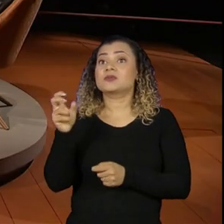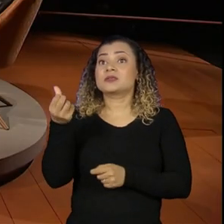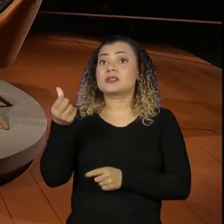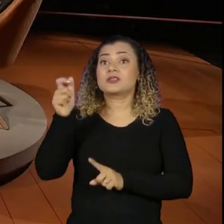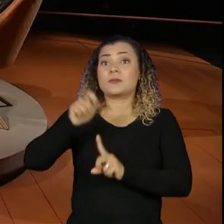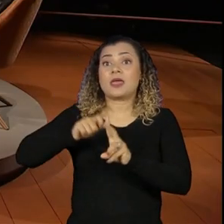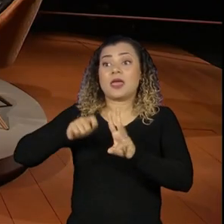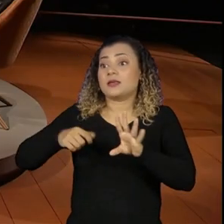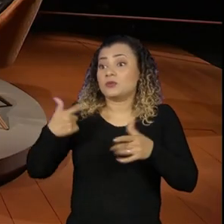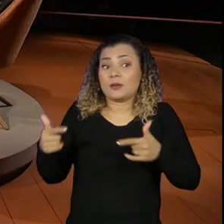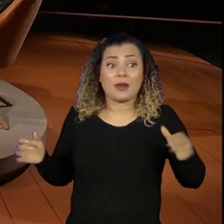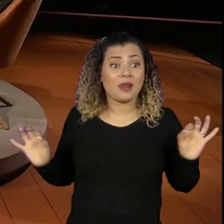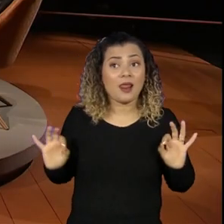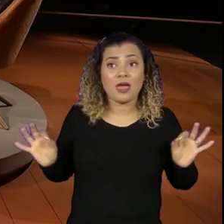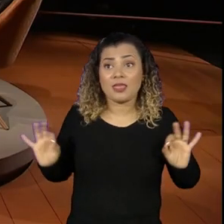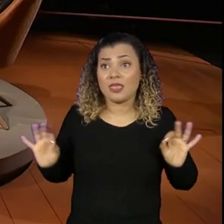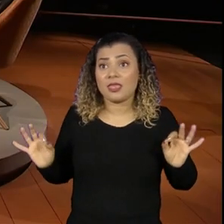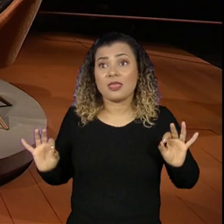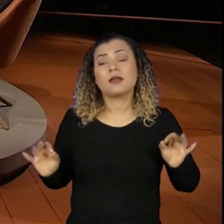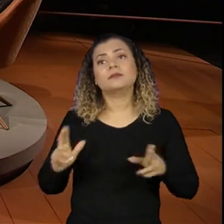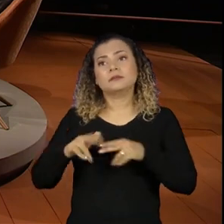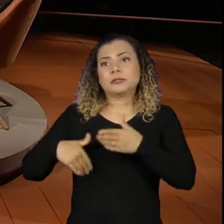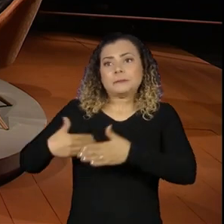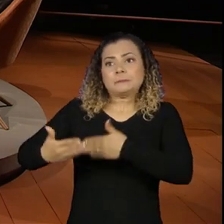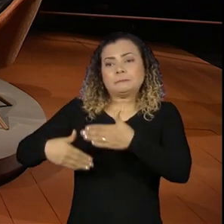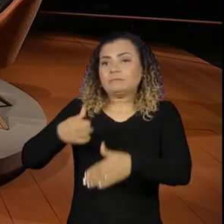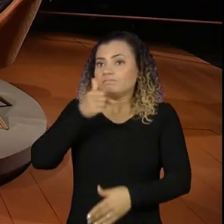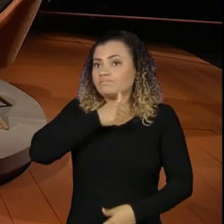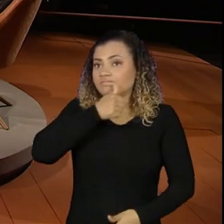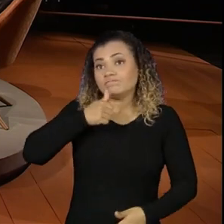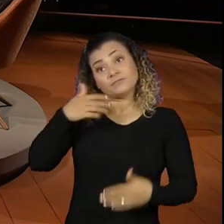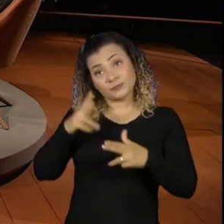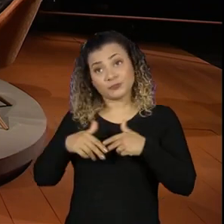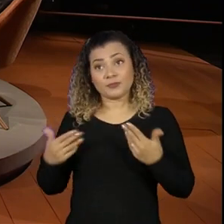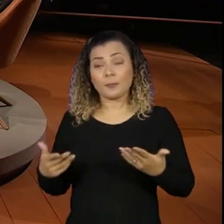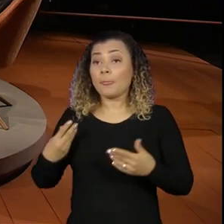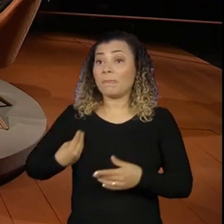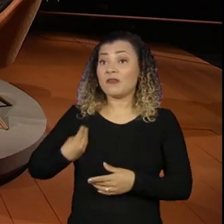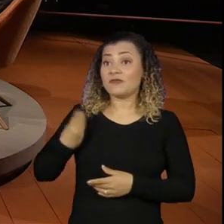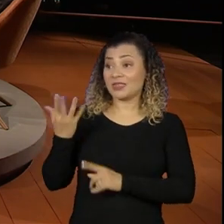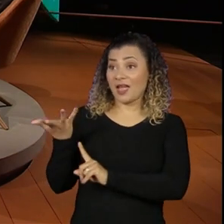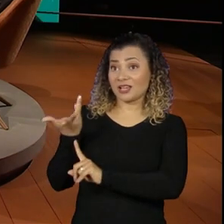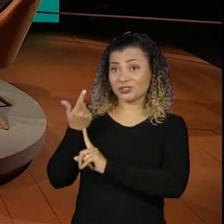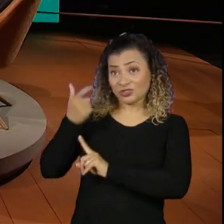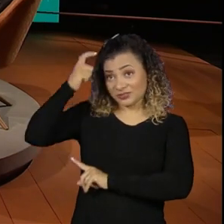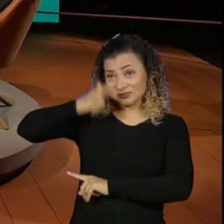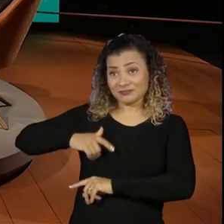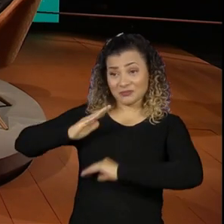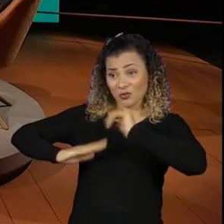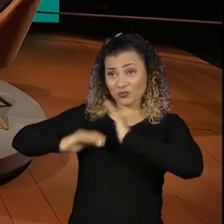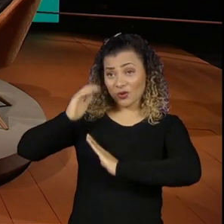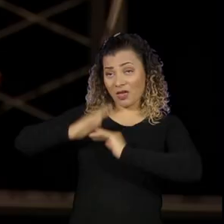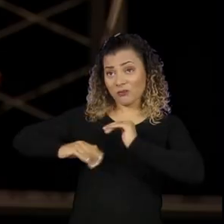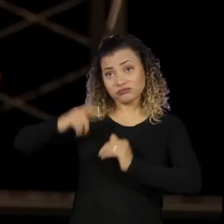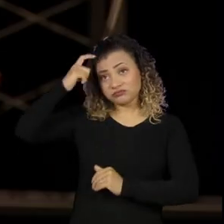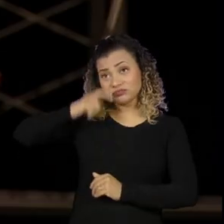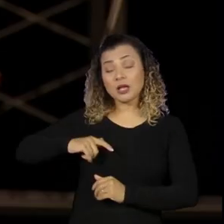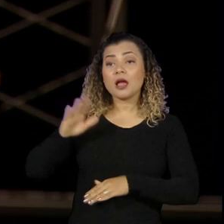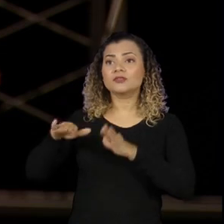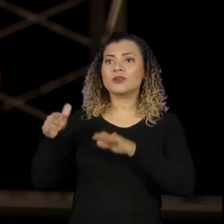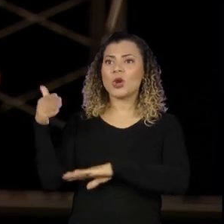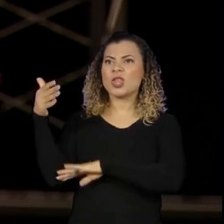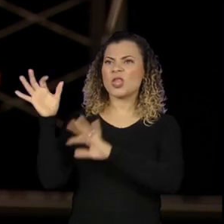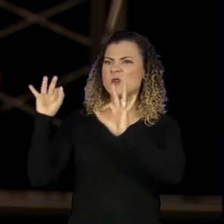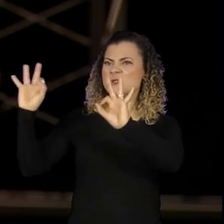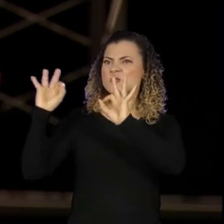depois que você não tem trabalho nenhum, né? É. Essa coisa toda, né? Eu costumo falar que vida de artista é assim, né? É. Às vezes você está num hotel 5 estrelas